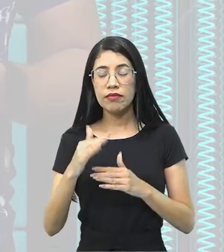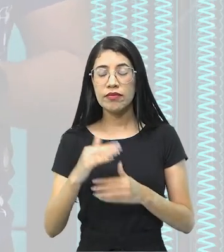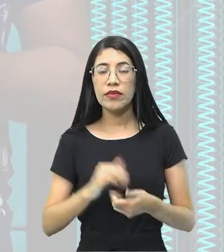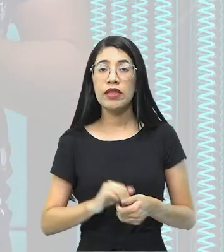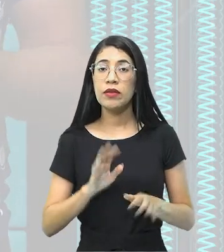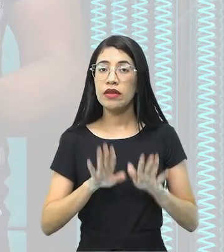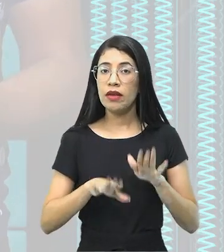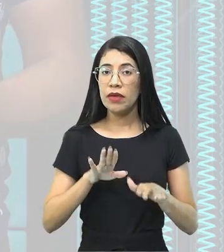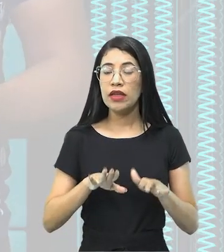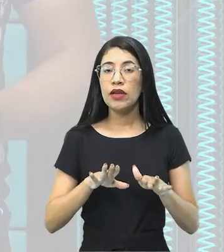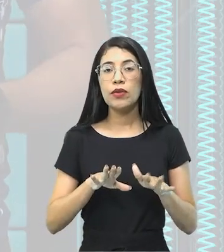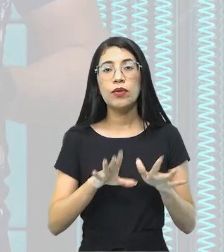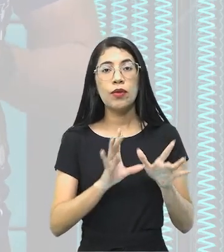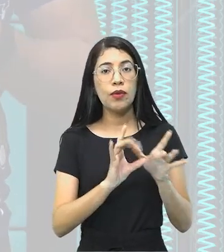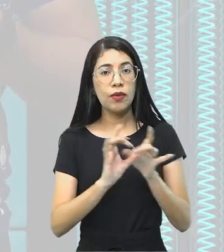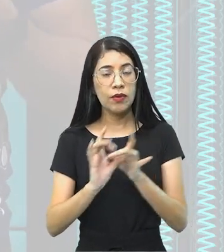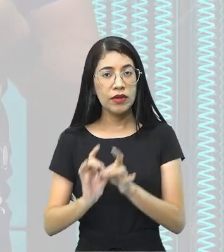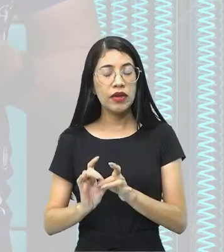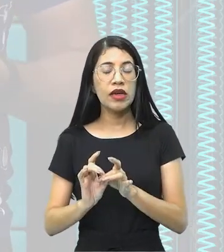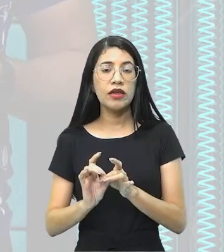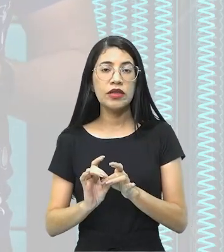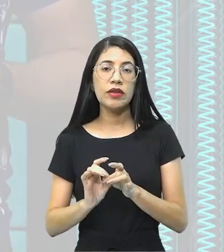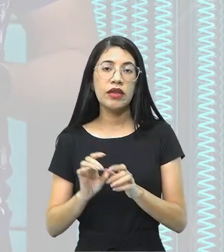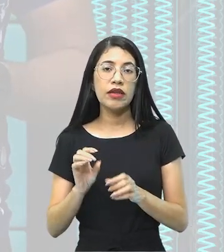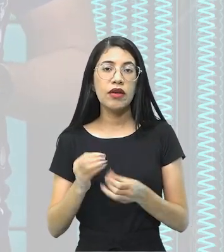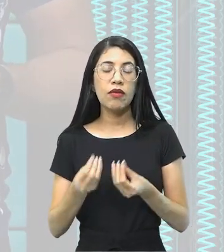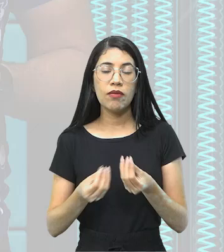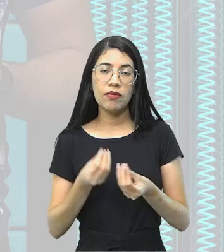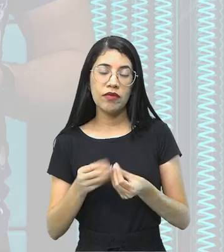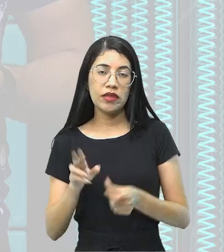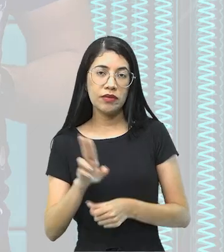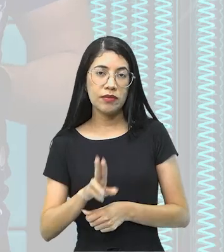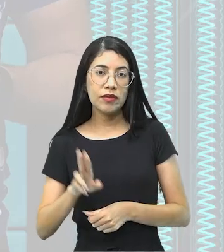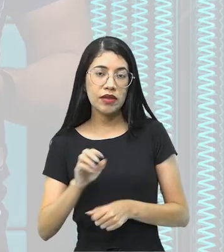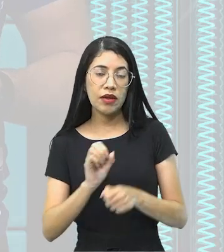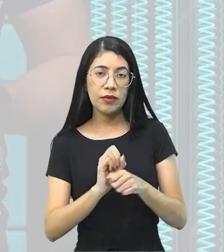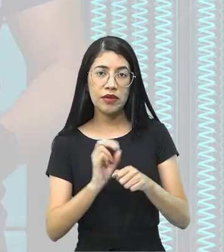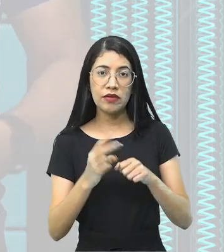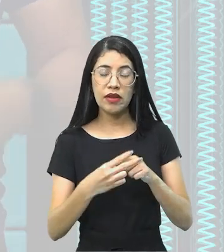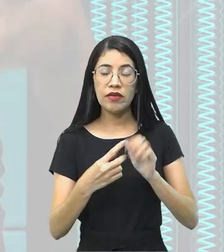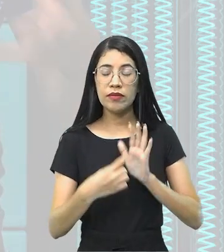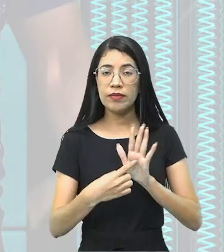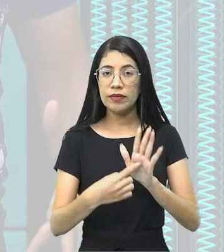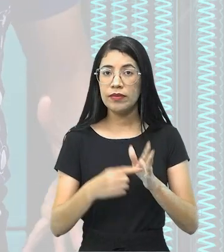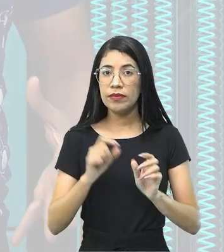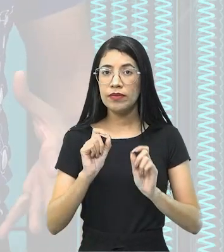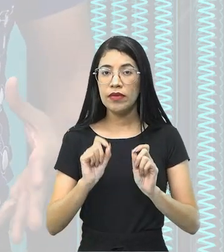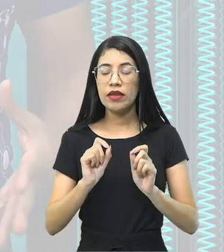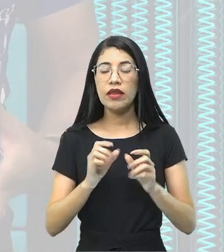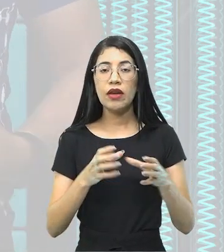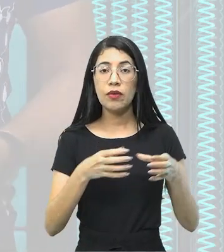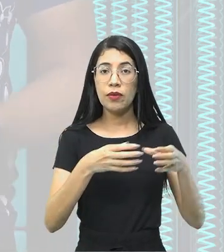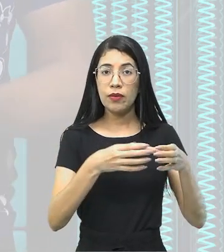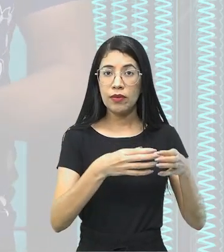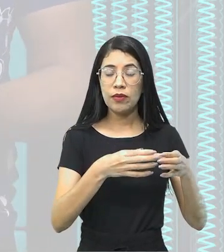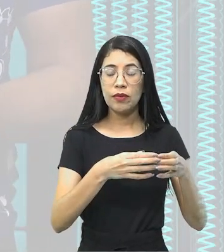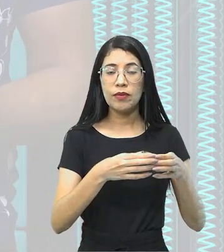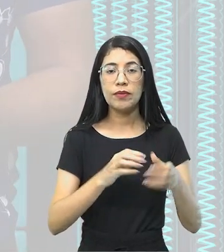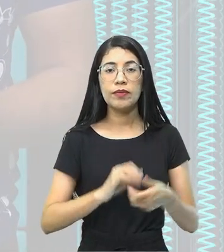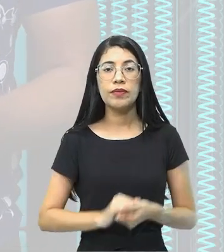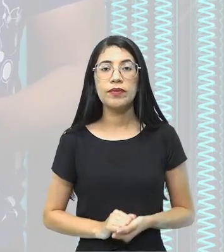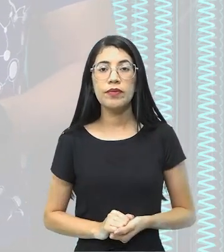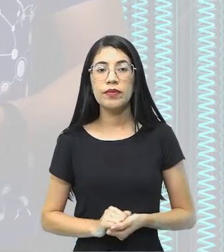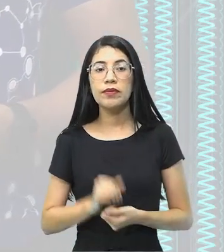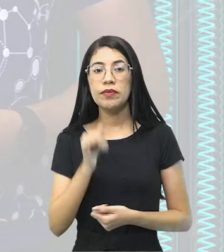da circunstância, né, em que esse advérbio ele indica, nós temos uma classificação.